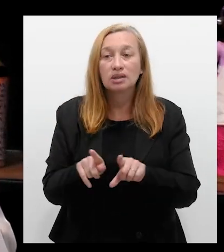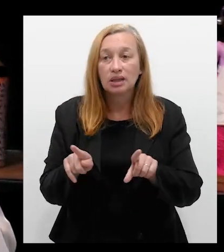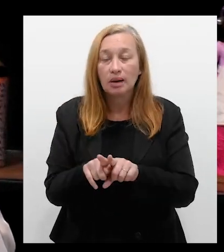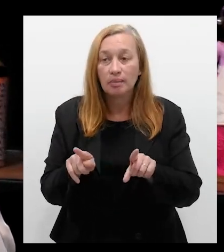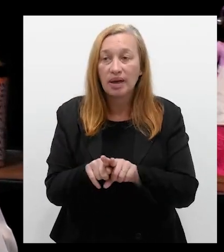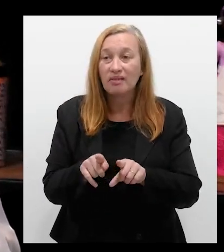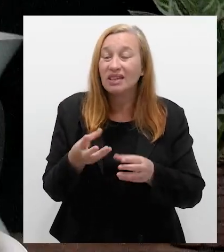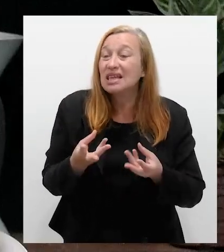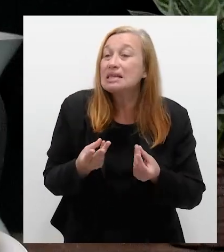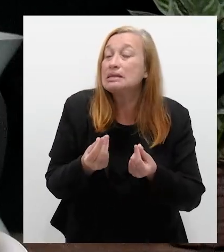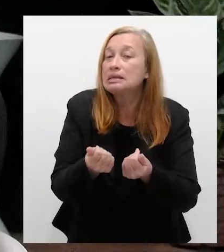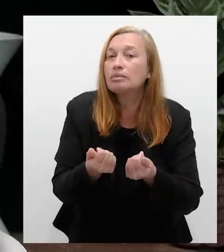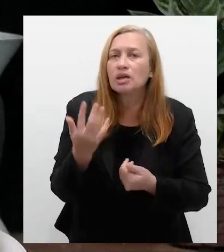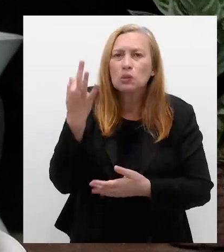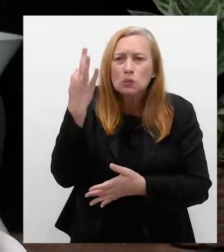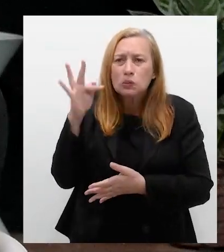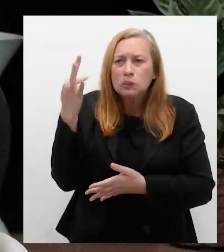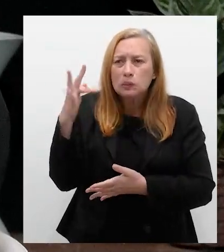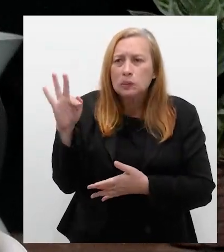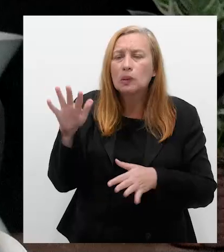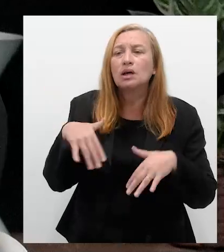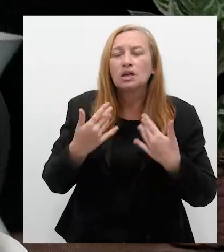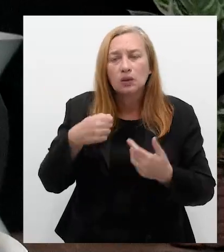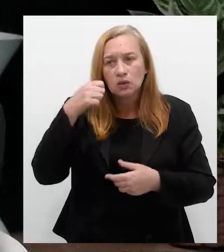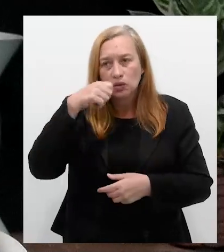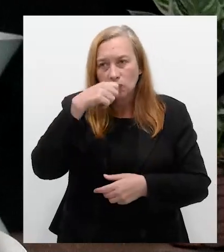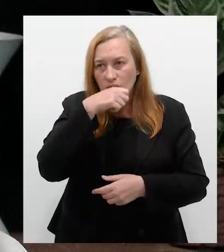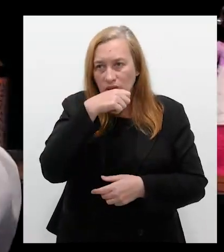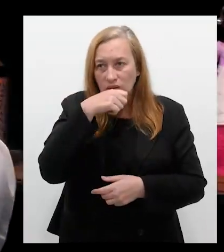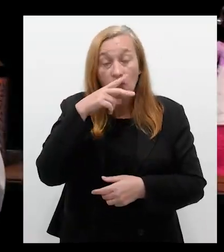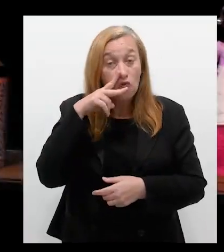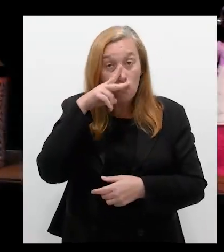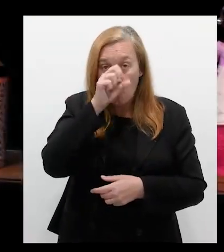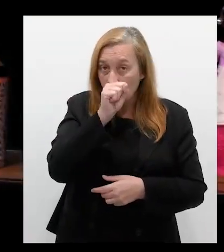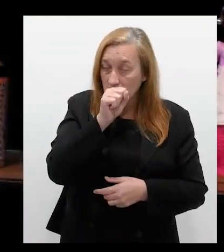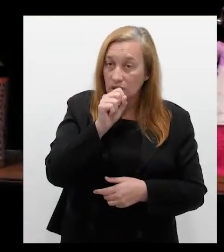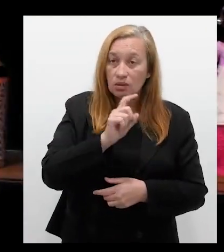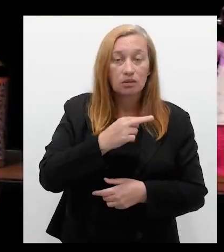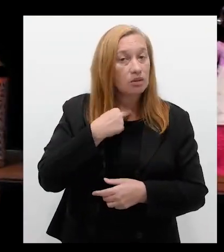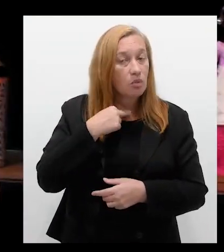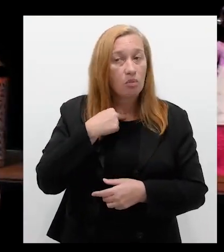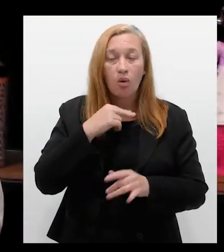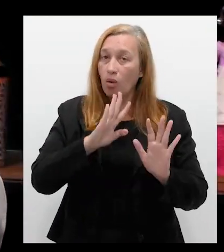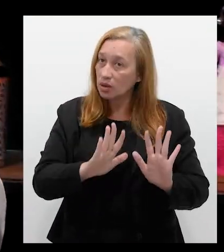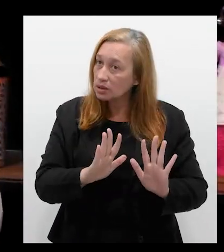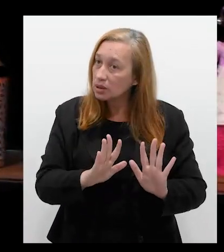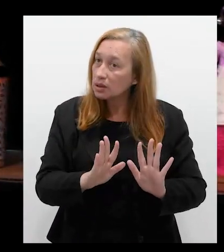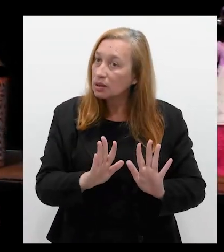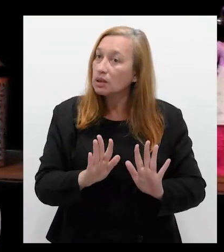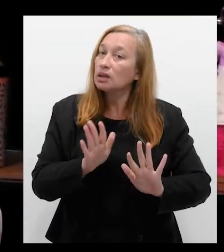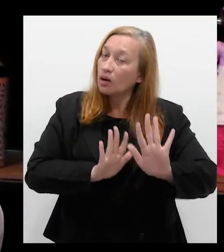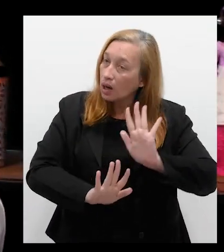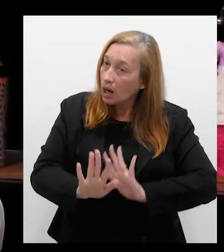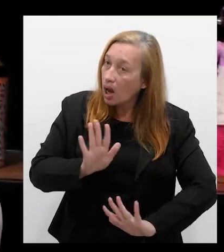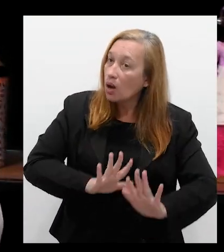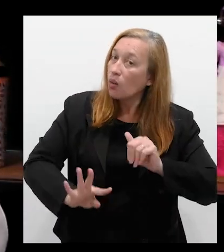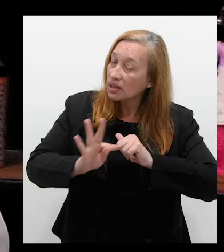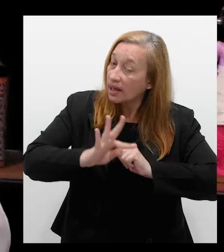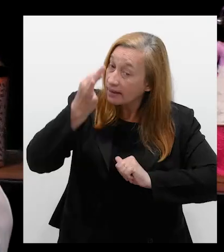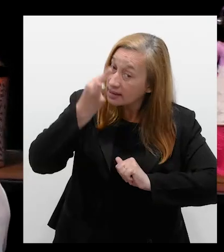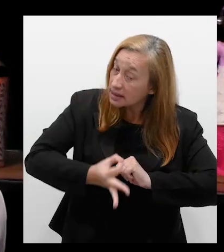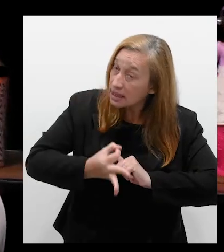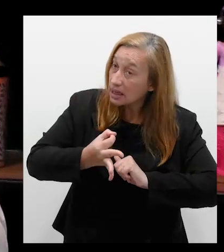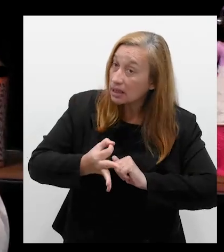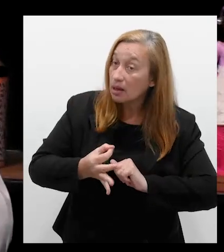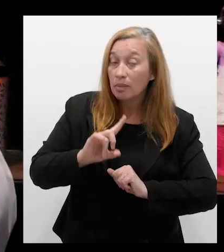gerar sensibilidade e até dor. Então a escovação, além de uma higiene necessária, ela também tem que ser feita com uma técnica